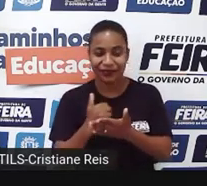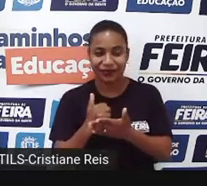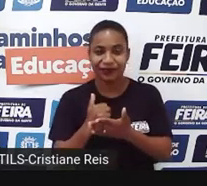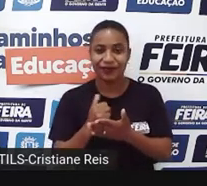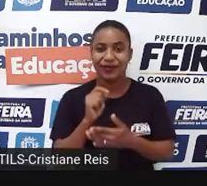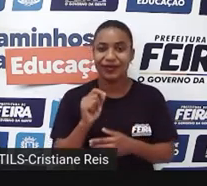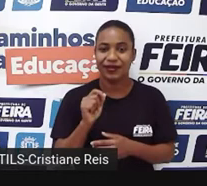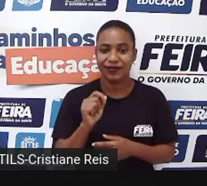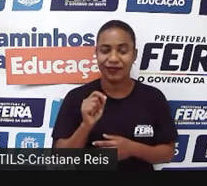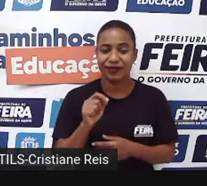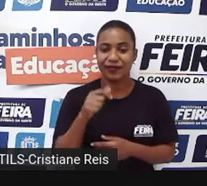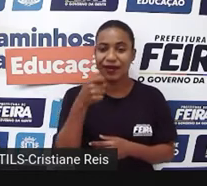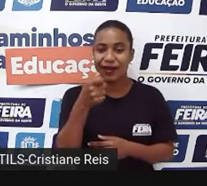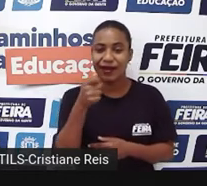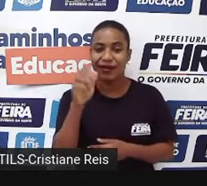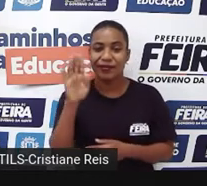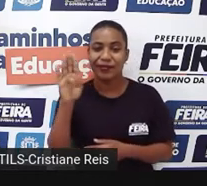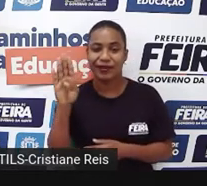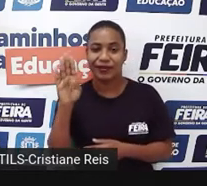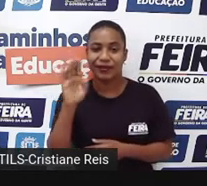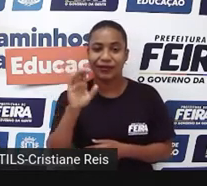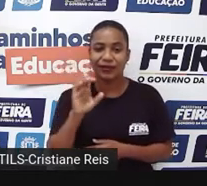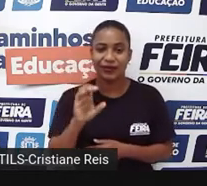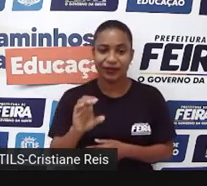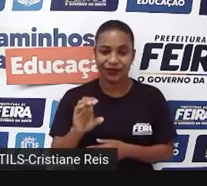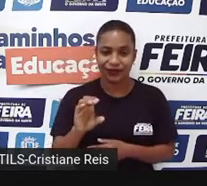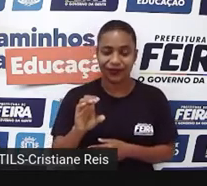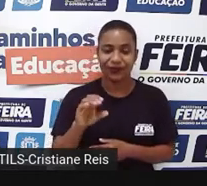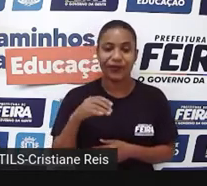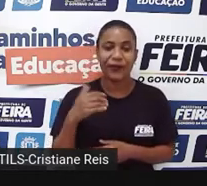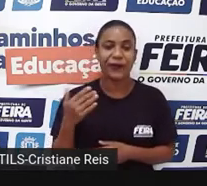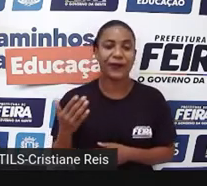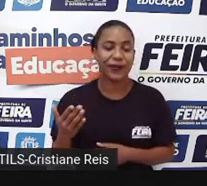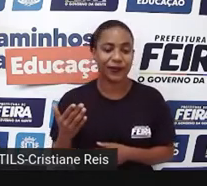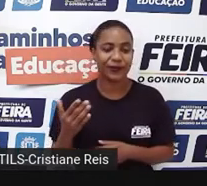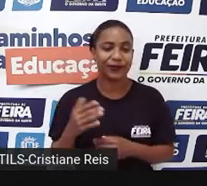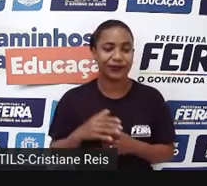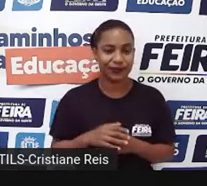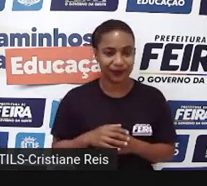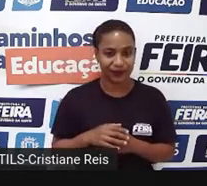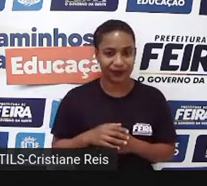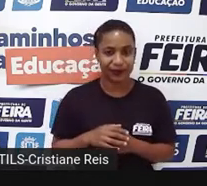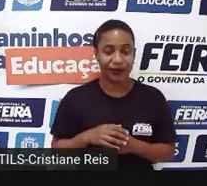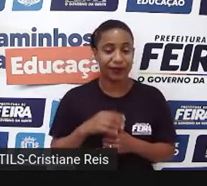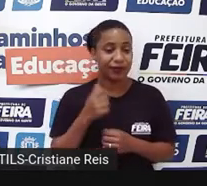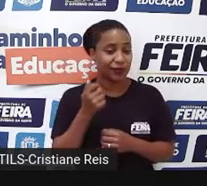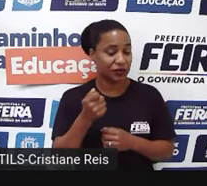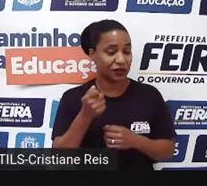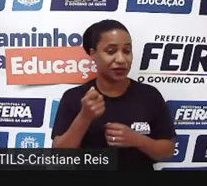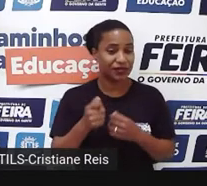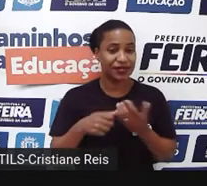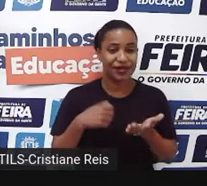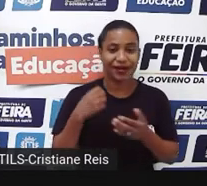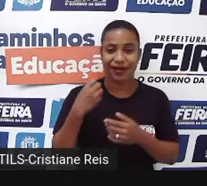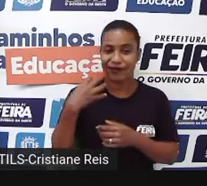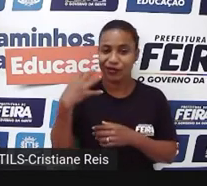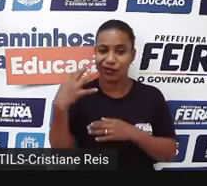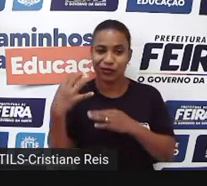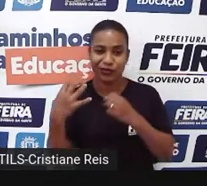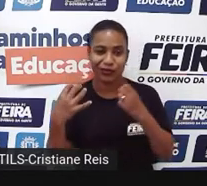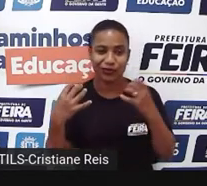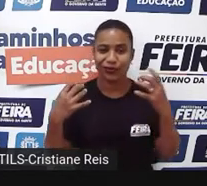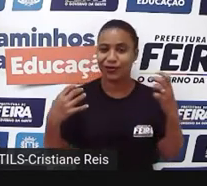film, comedy film or animated film? É um filme de aventura, um filme de comédia ou um filme